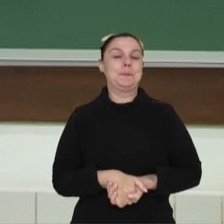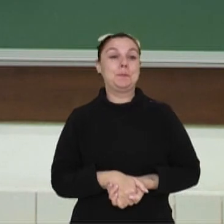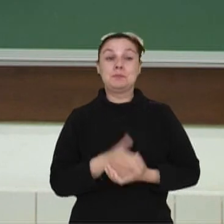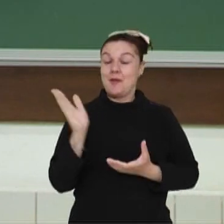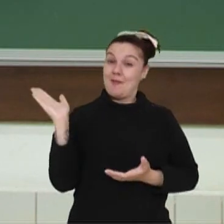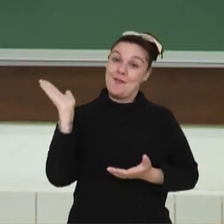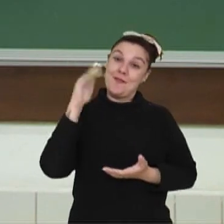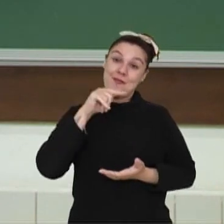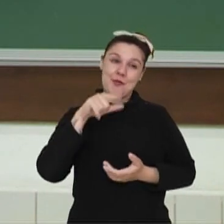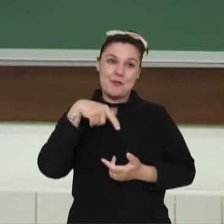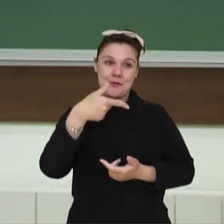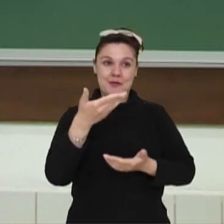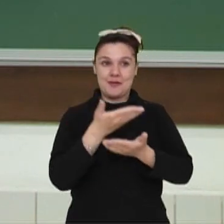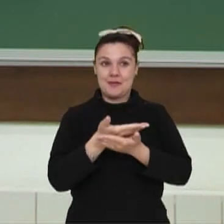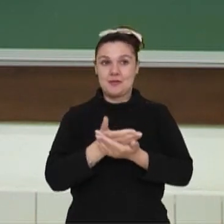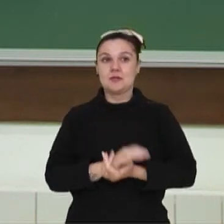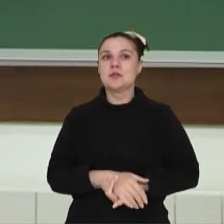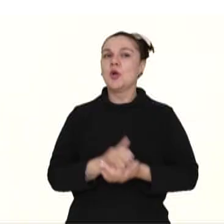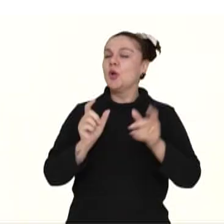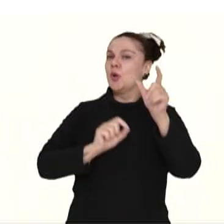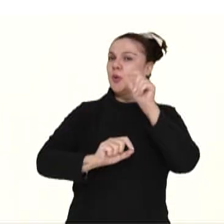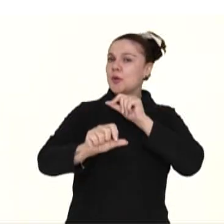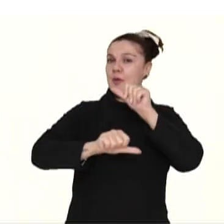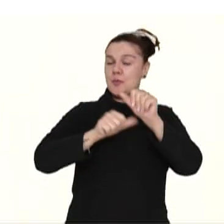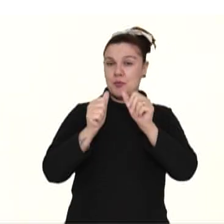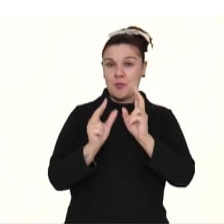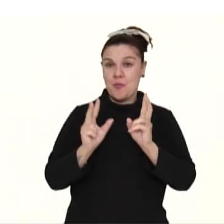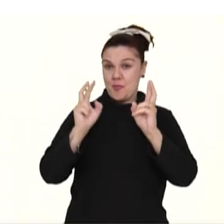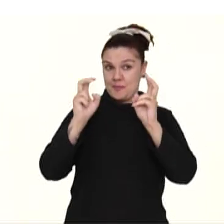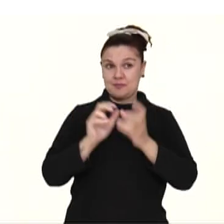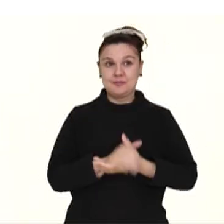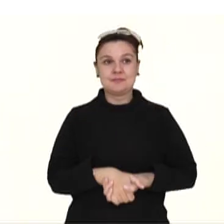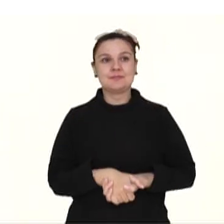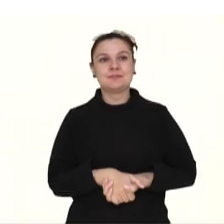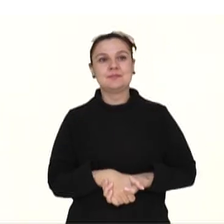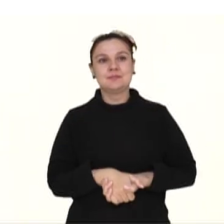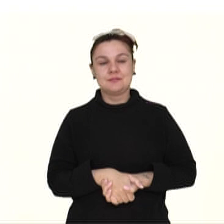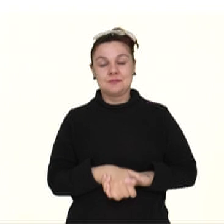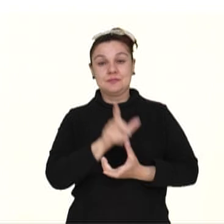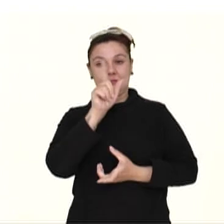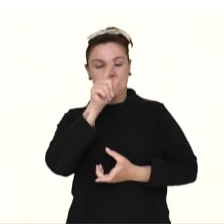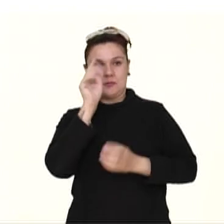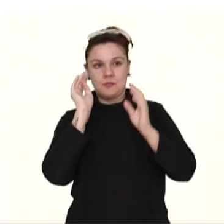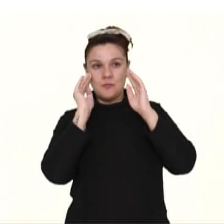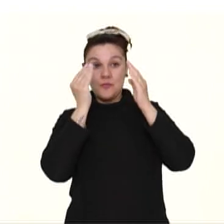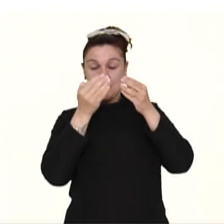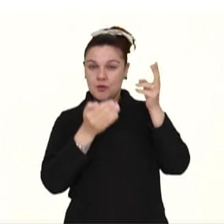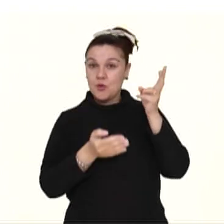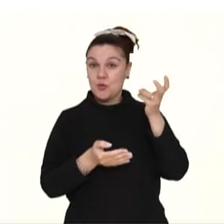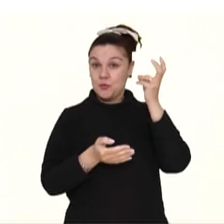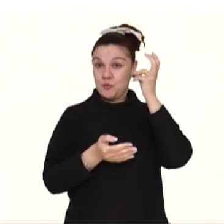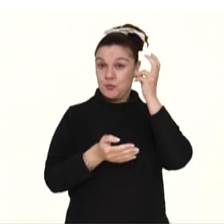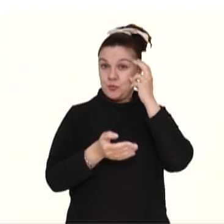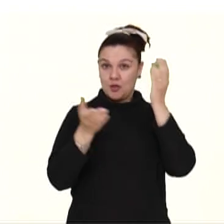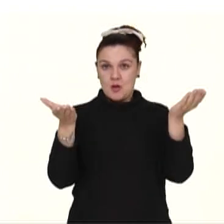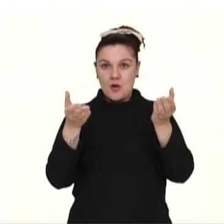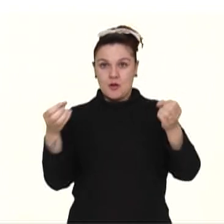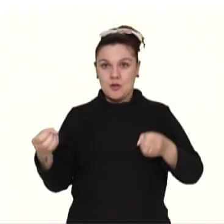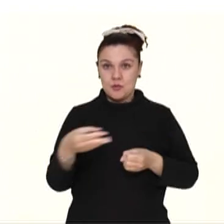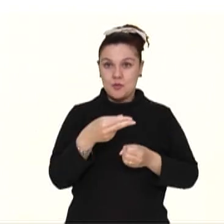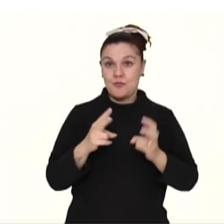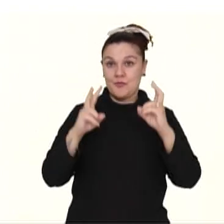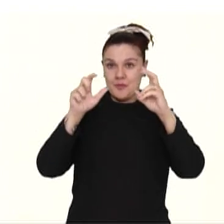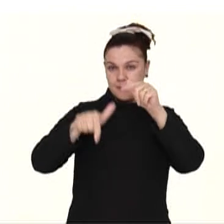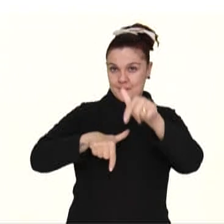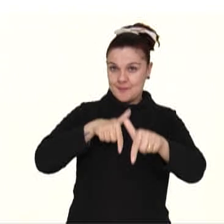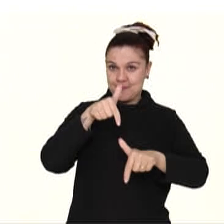E vamos então para hoje, que mudamos um pouquinho de assunto, e ainda com a perspectiva da cultura, né, nós vamos entrar na temática